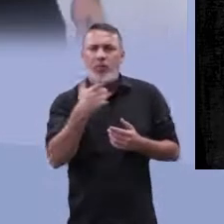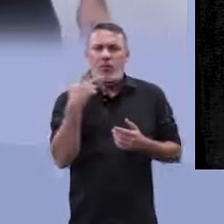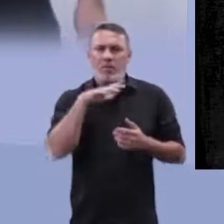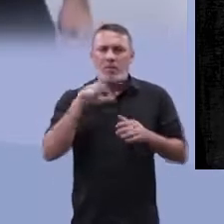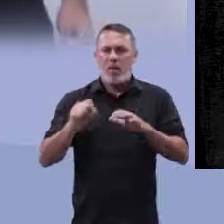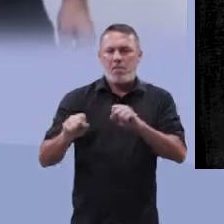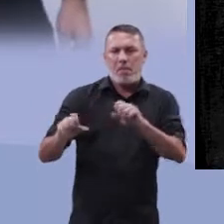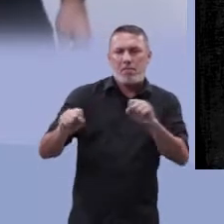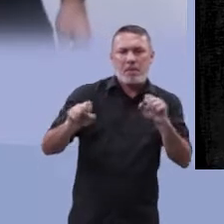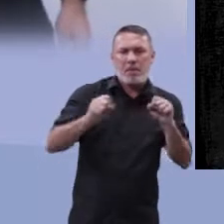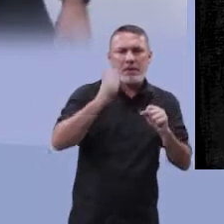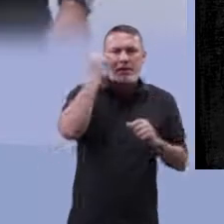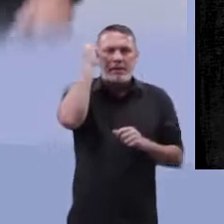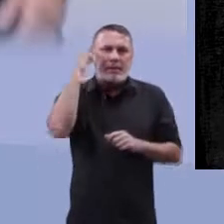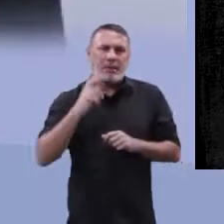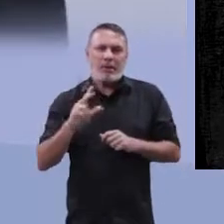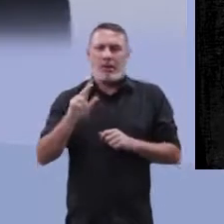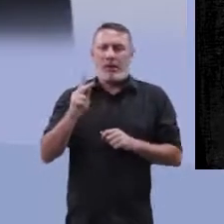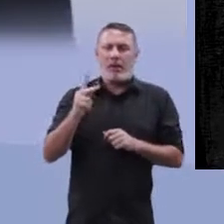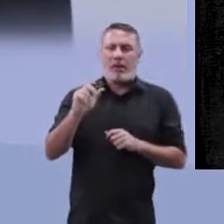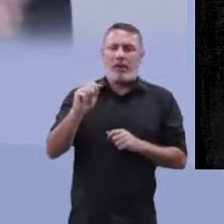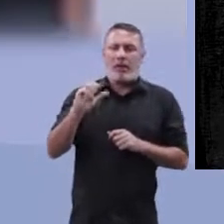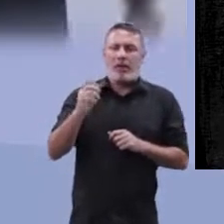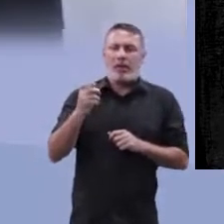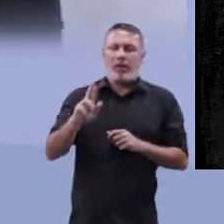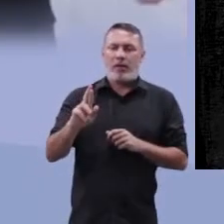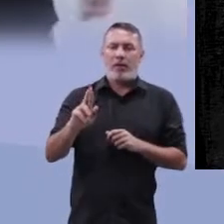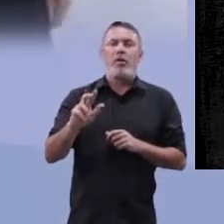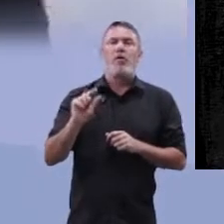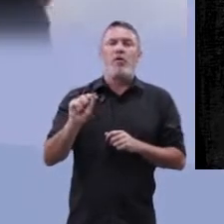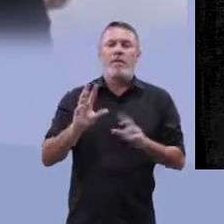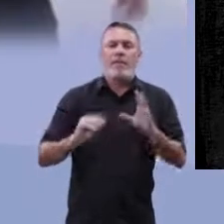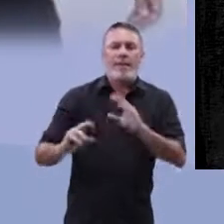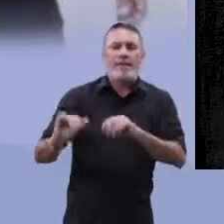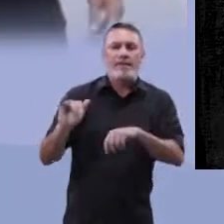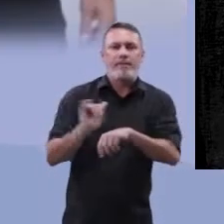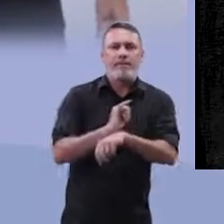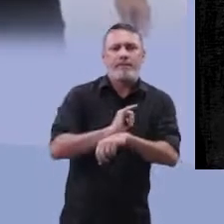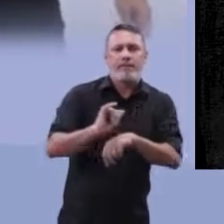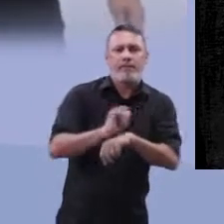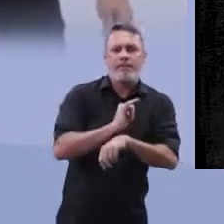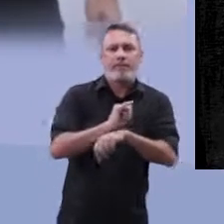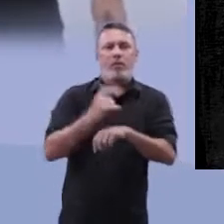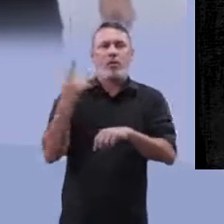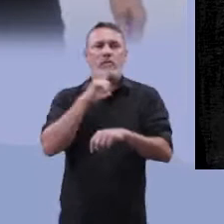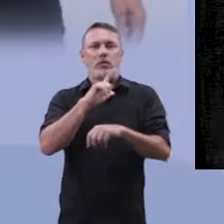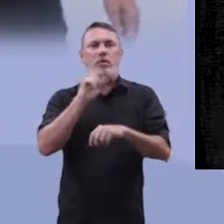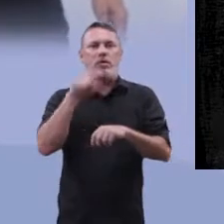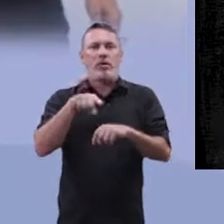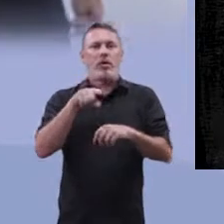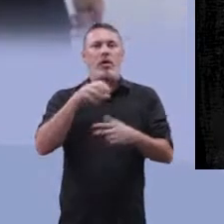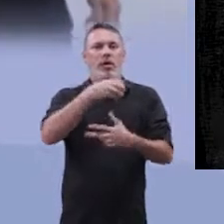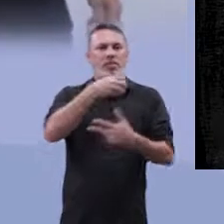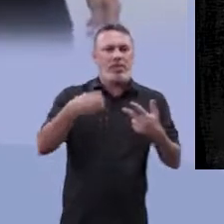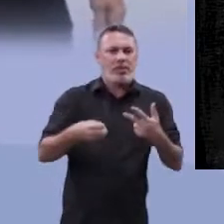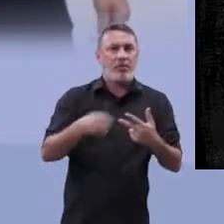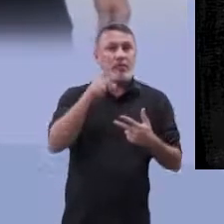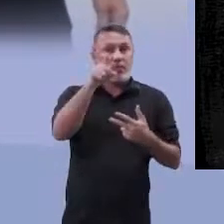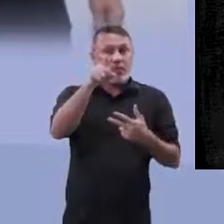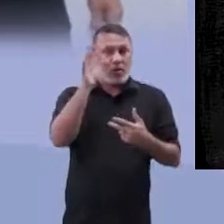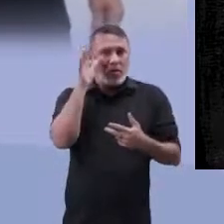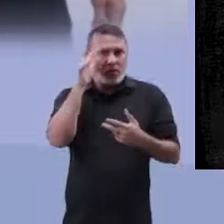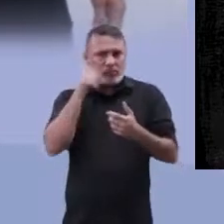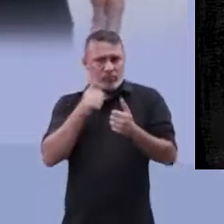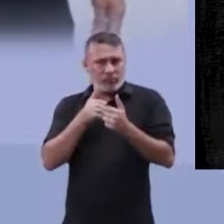nossa caminhada rumo ao Enem. E eu tenho certeza que acompanhando as nossas aulas aqui no canal, a sua melhor nota no